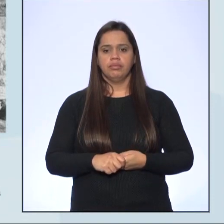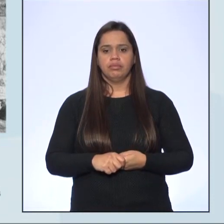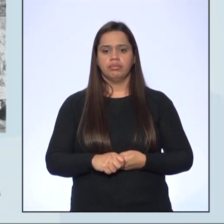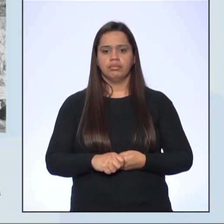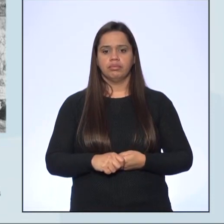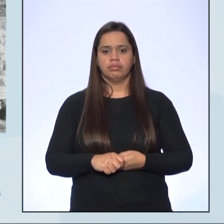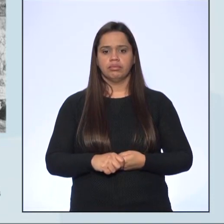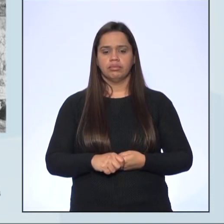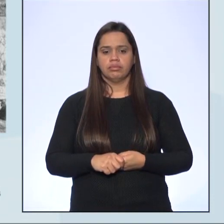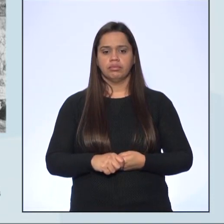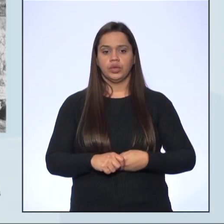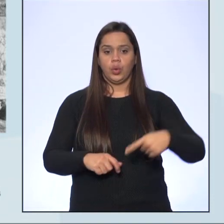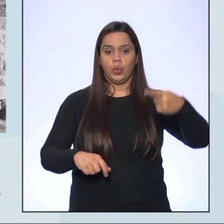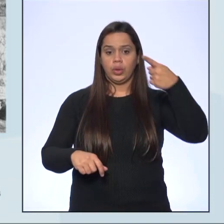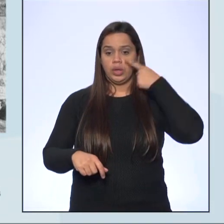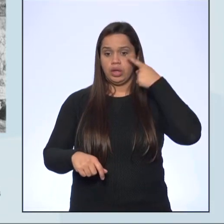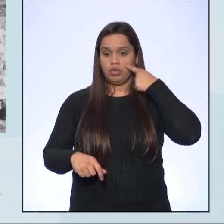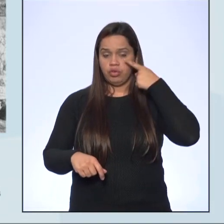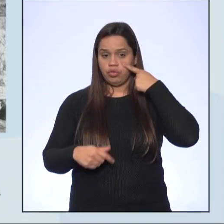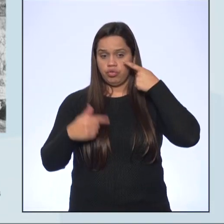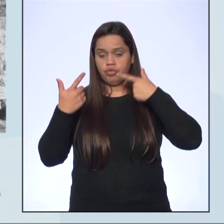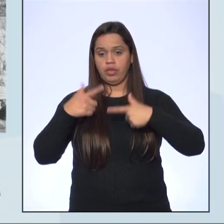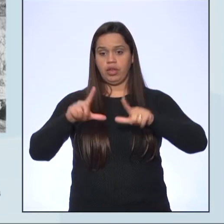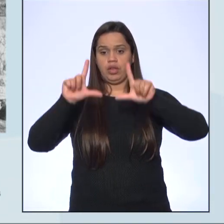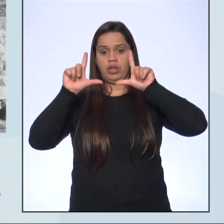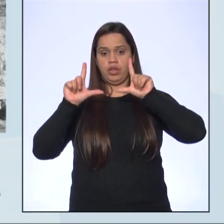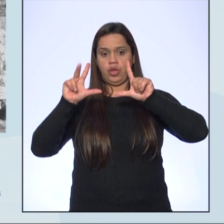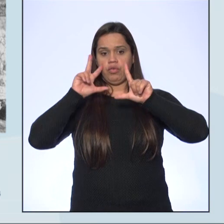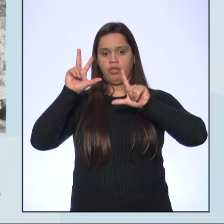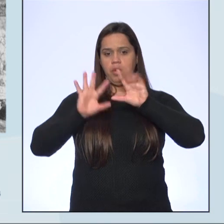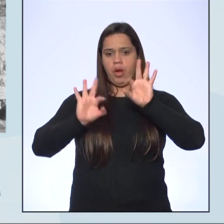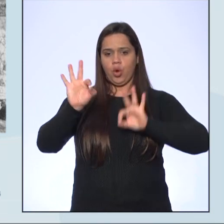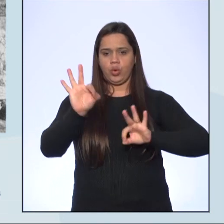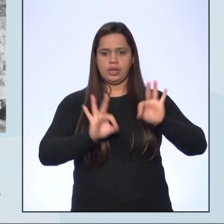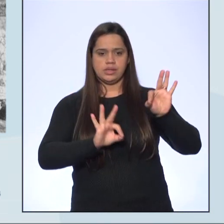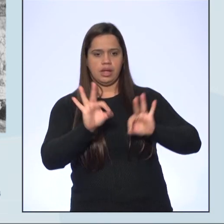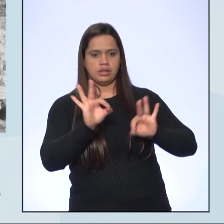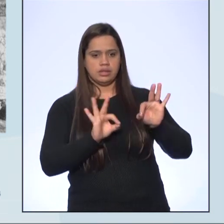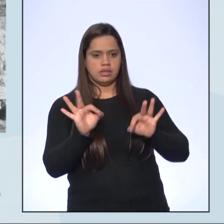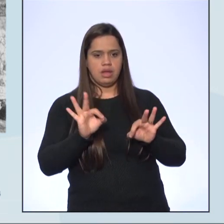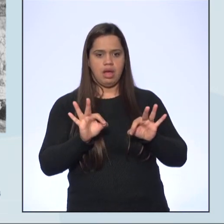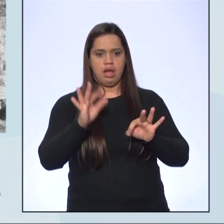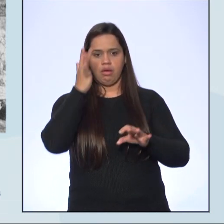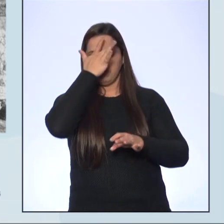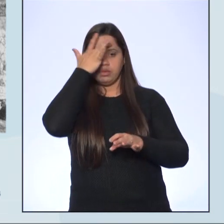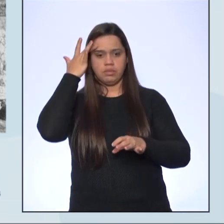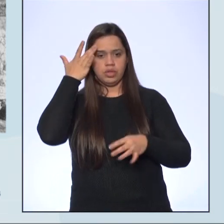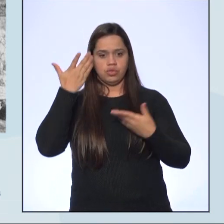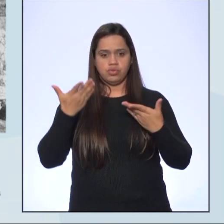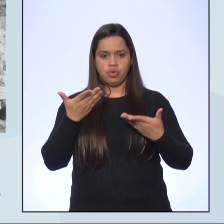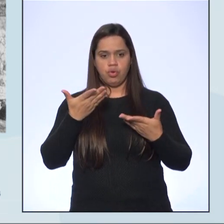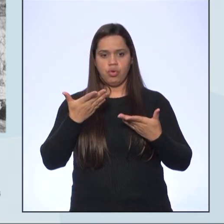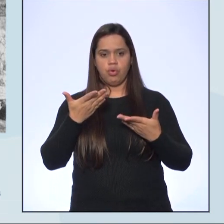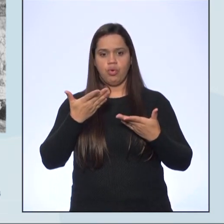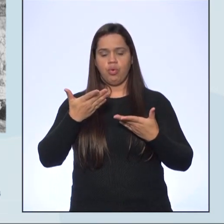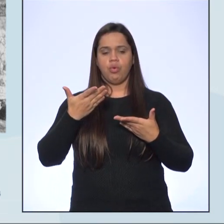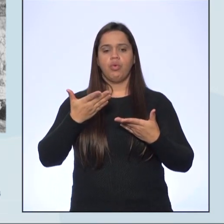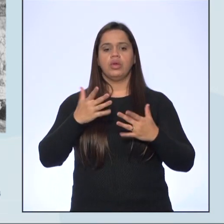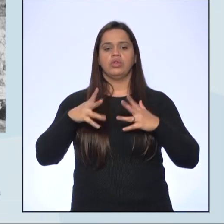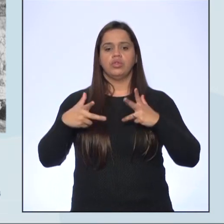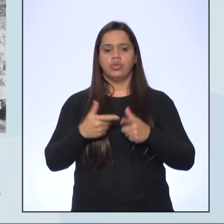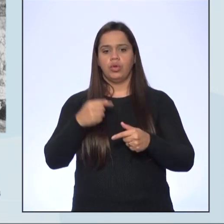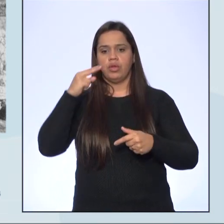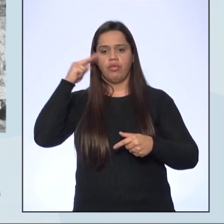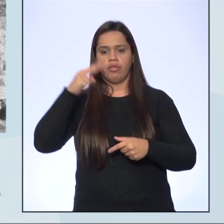Que, enquanto ali a gente vê, enfim, uma certa organização, que eles estão tentando colocar na imagem mostrando